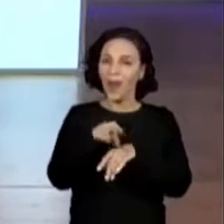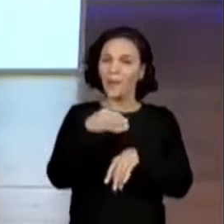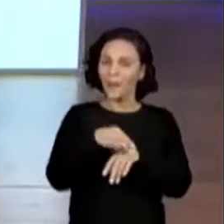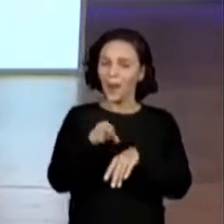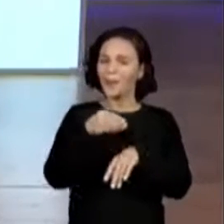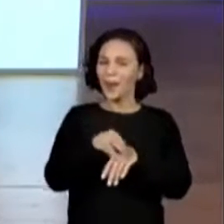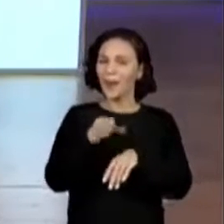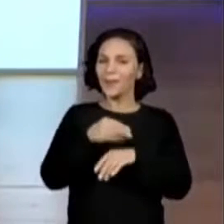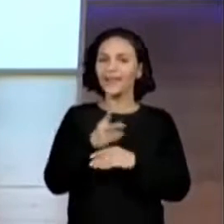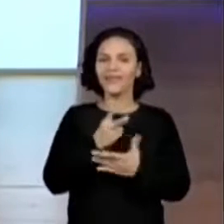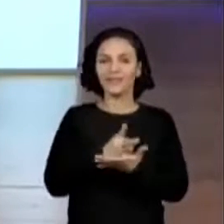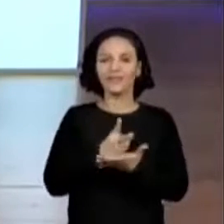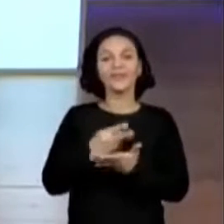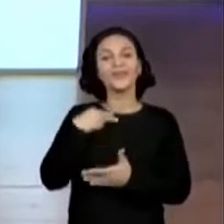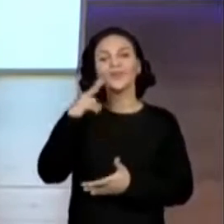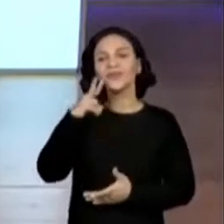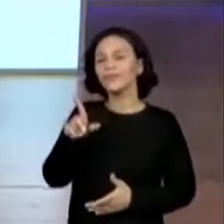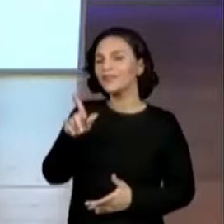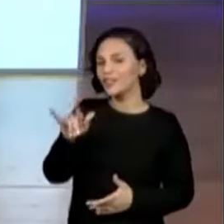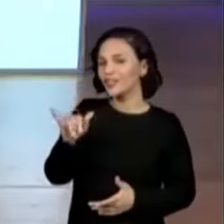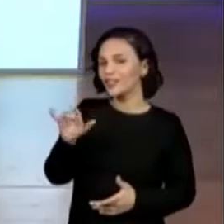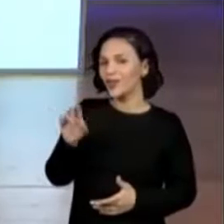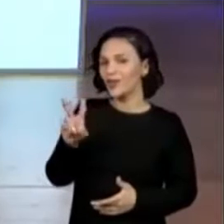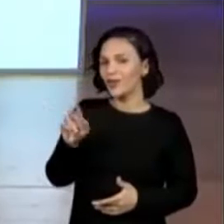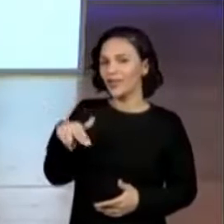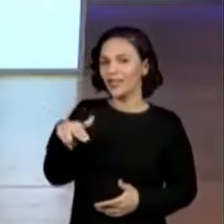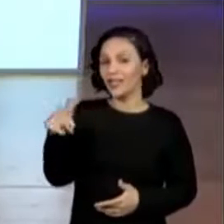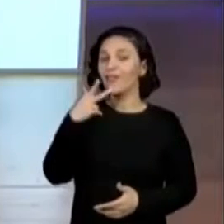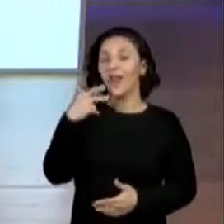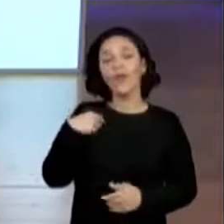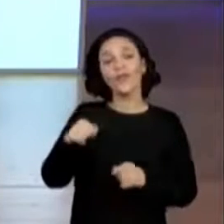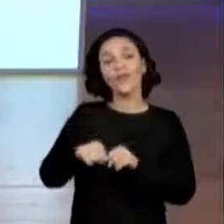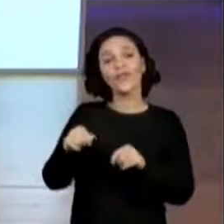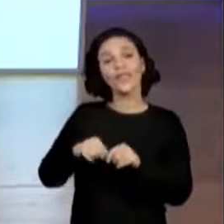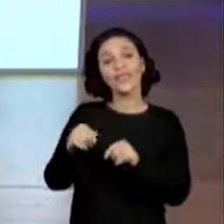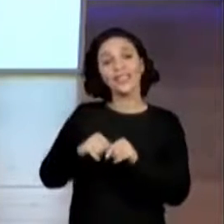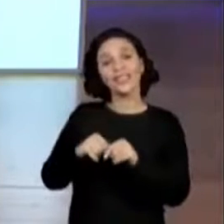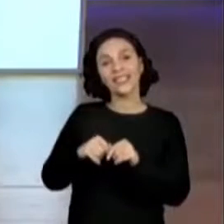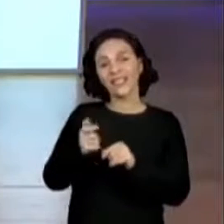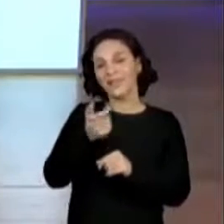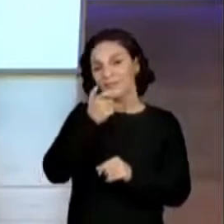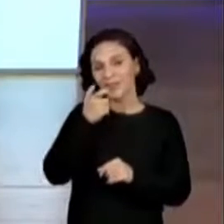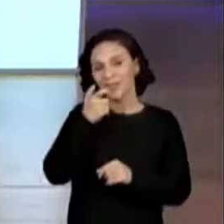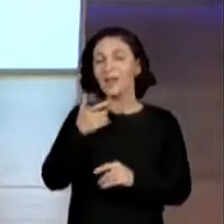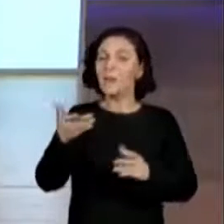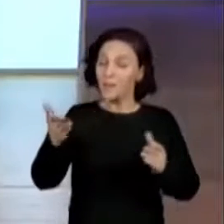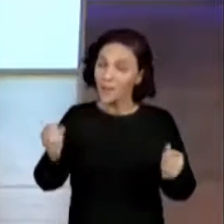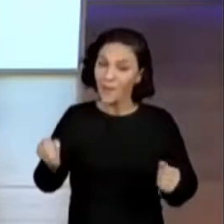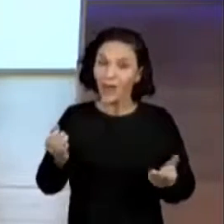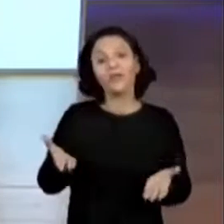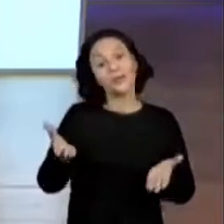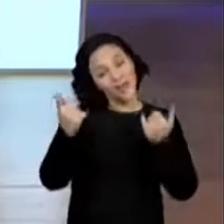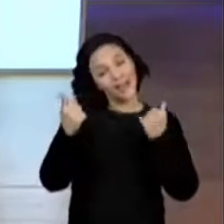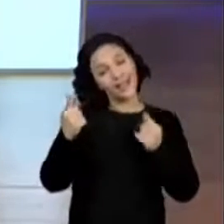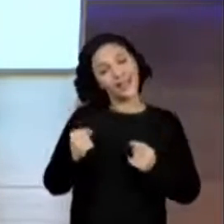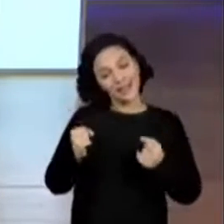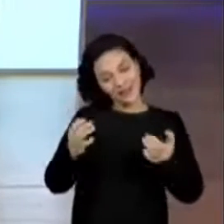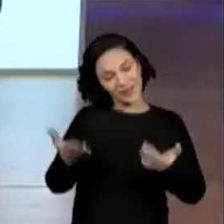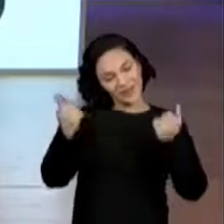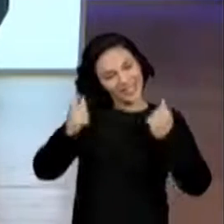aqui. E eu vi a Giovana colocando ali, vou até fazer biscoito para contar. Falei, faz, pode fazer e mandar pra gente, pode.